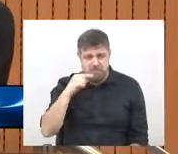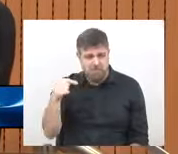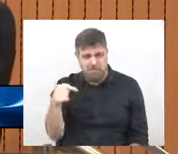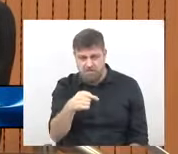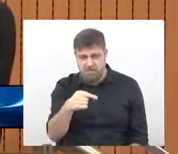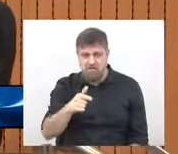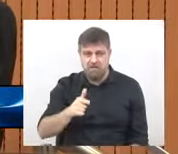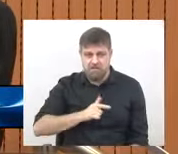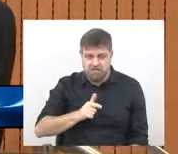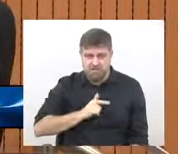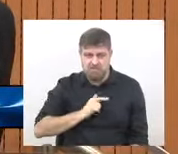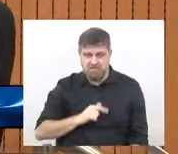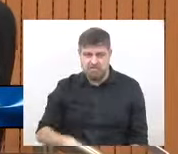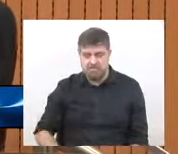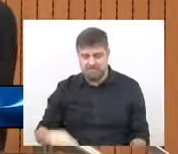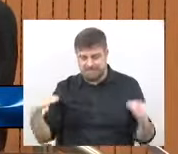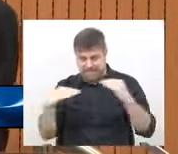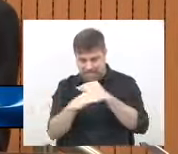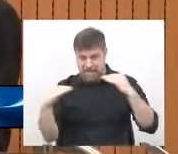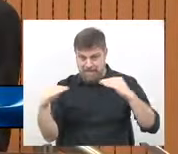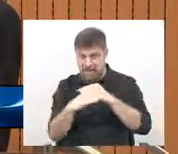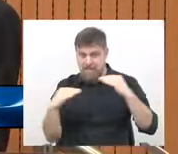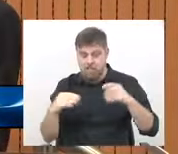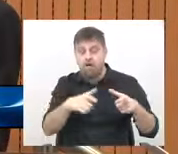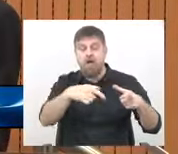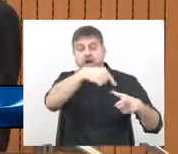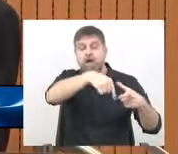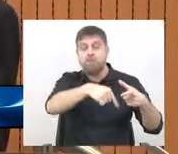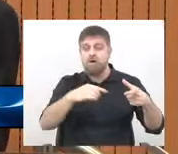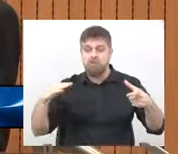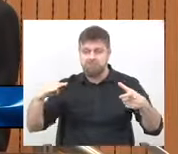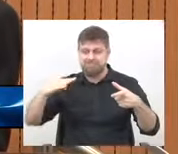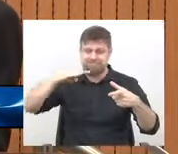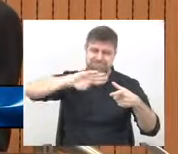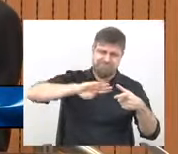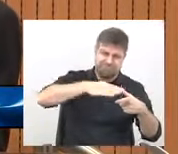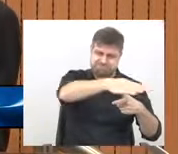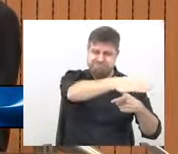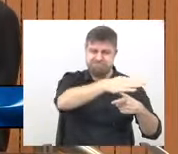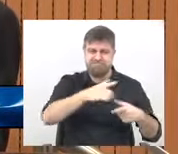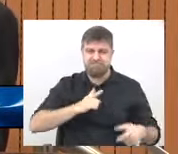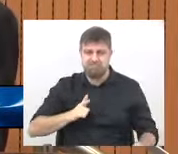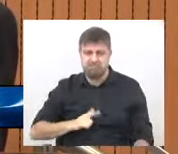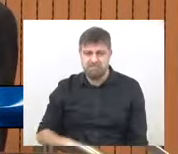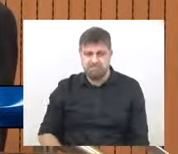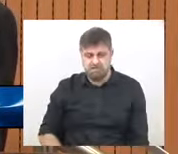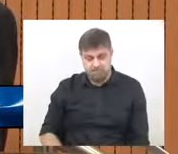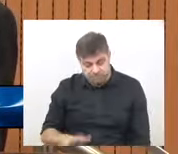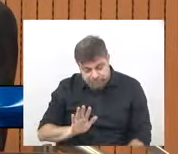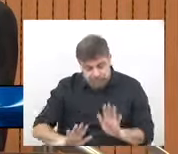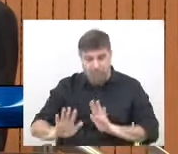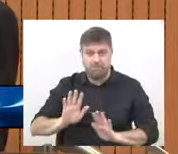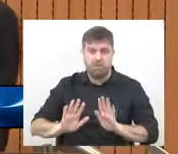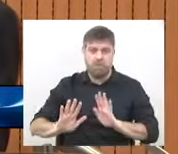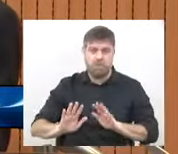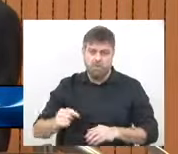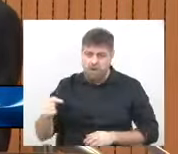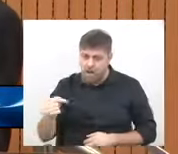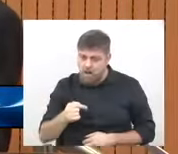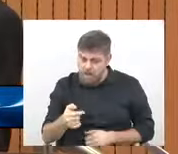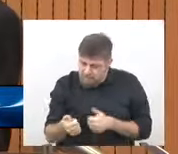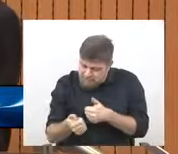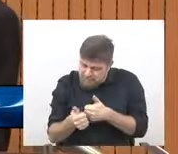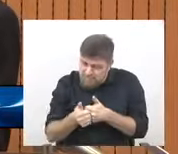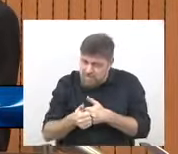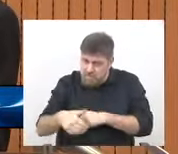tem muitos fluxos de carro, que se deixa de andar na John Boy e anda no bairro. Beirando a John Boy,